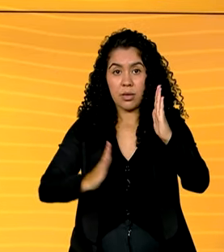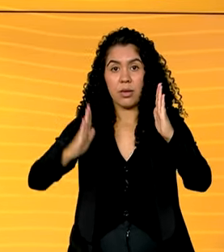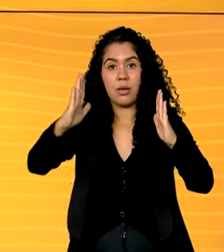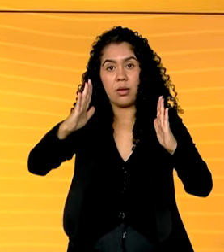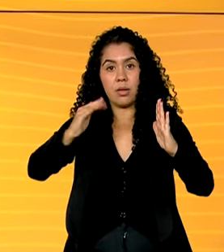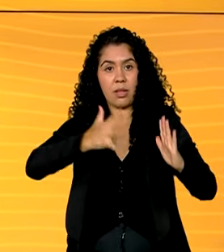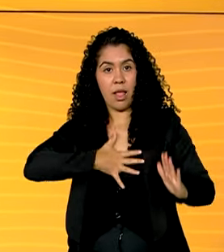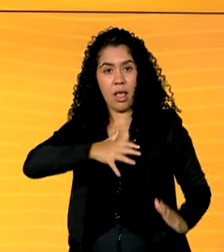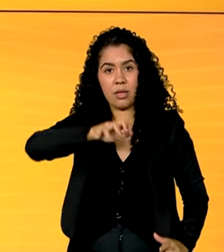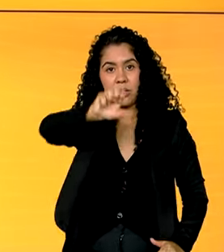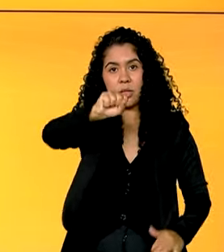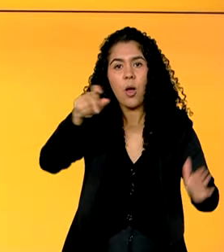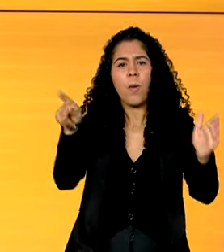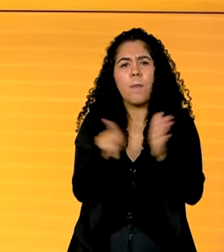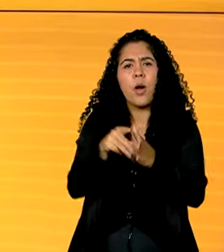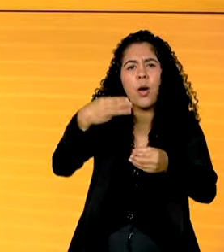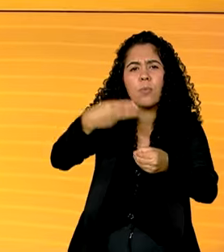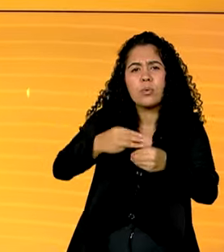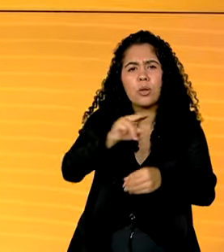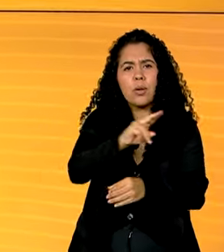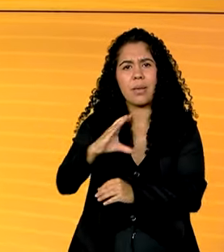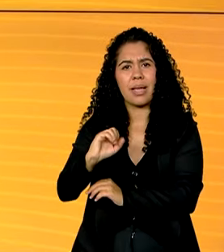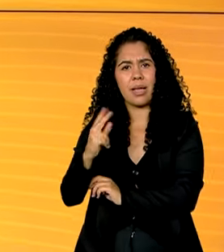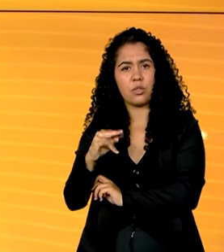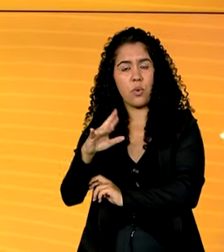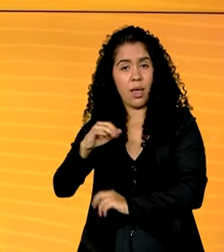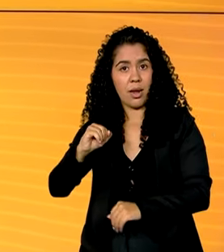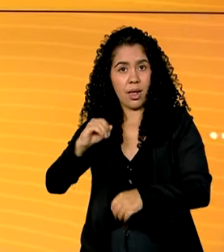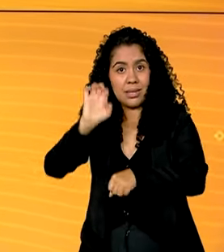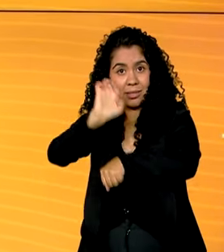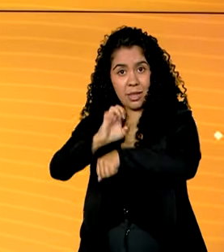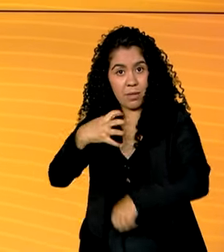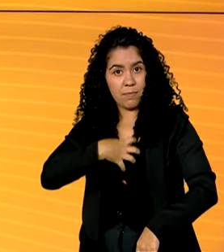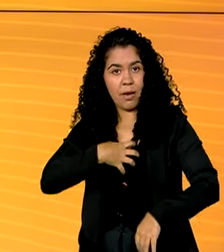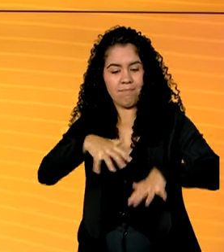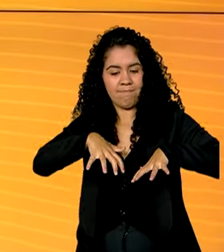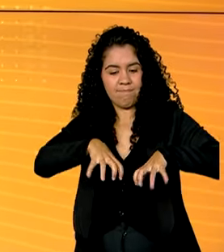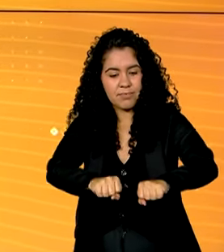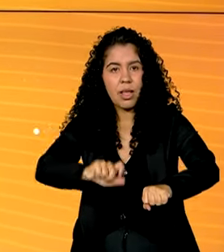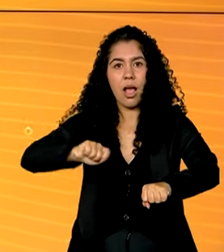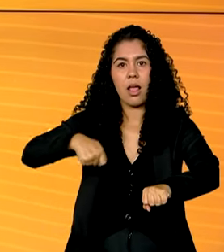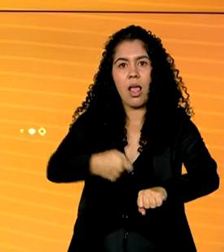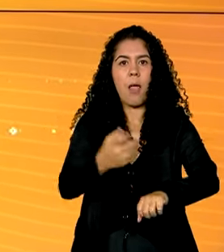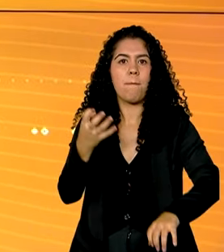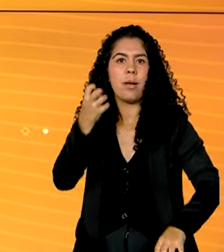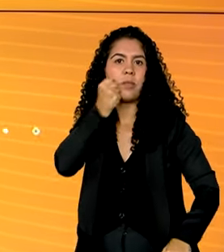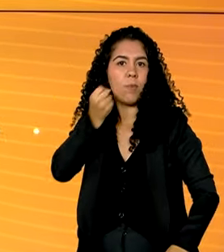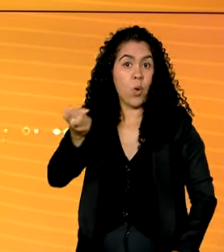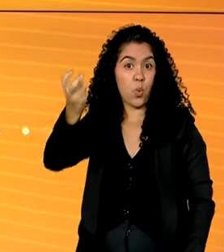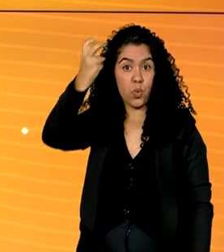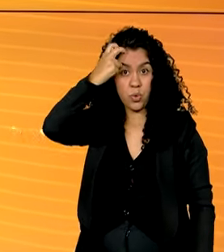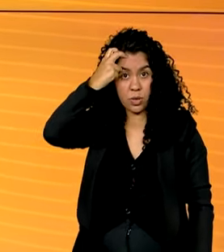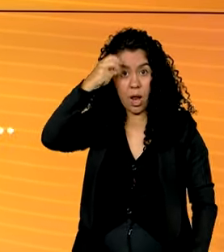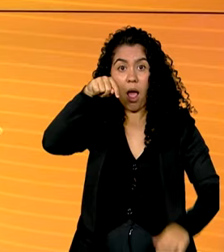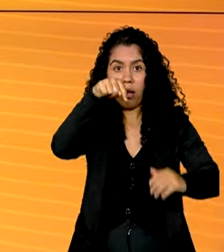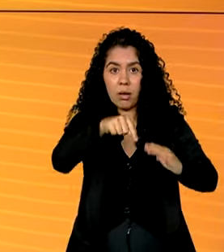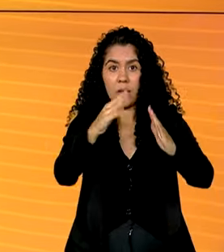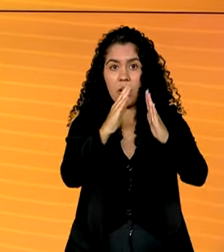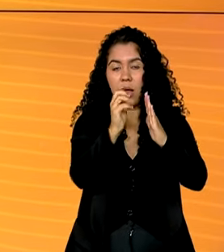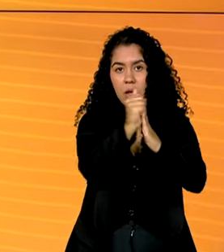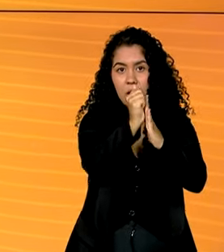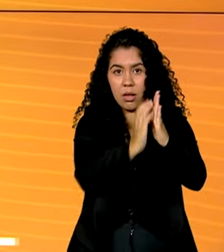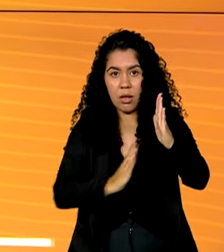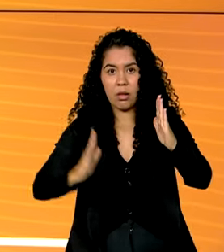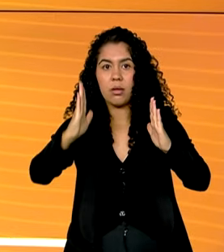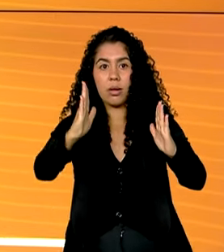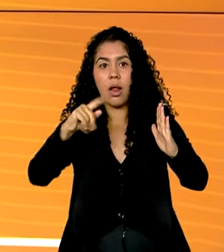Ganju Didê, no município de Cachoeira, na Bahia, foi finalmente tombado como patrimônio cultural. A casa, conhecida na cidade baiana